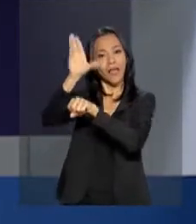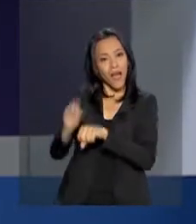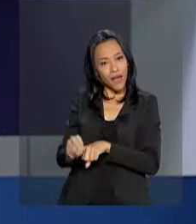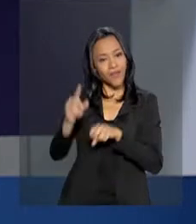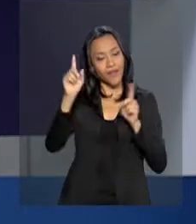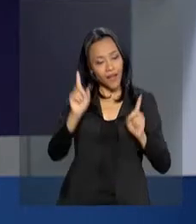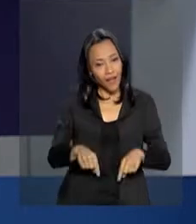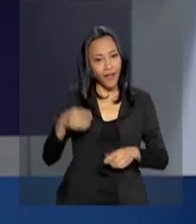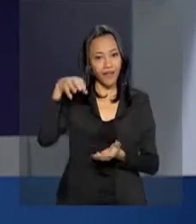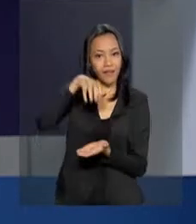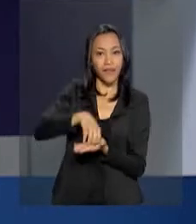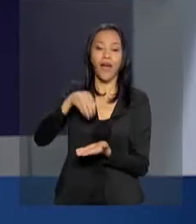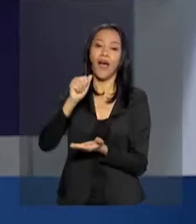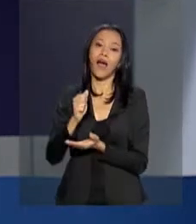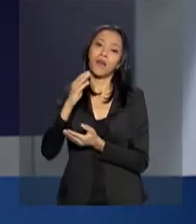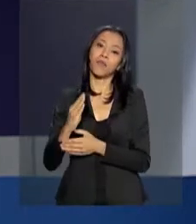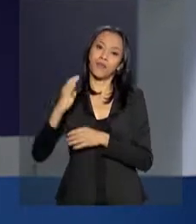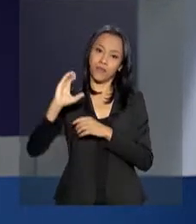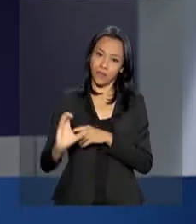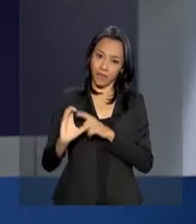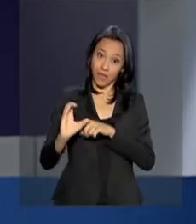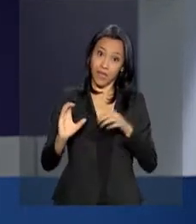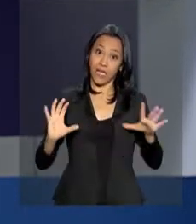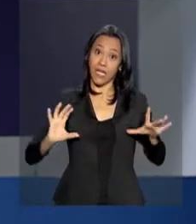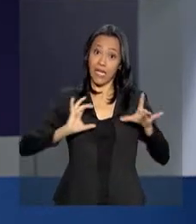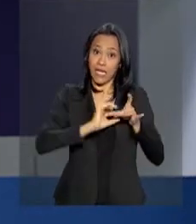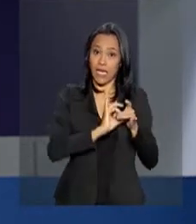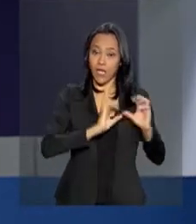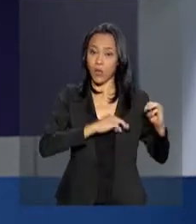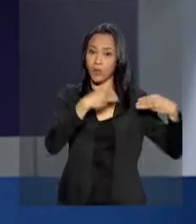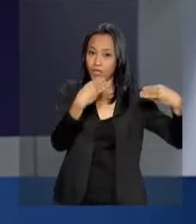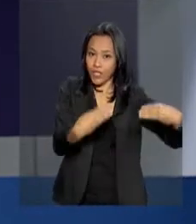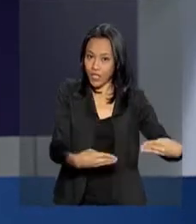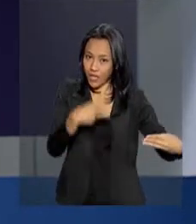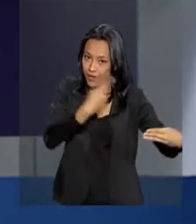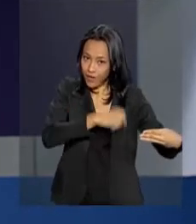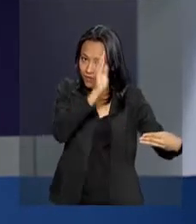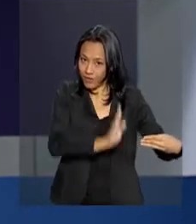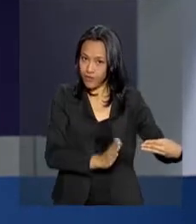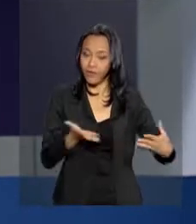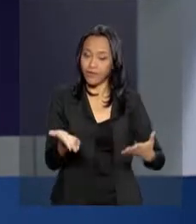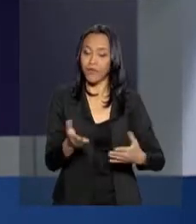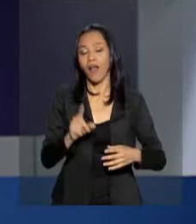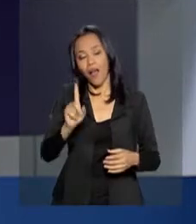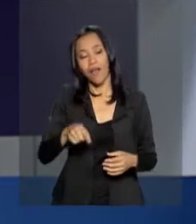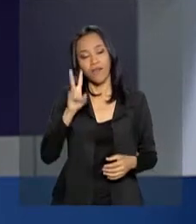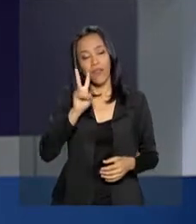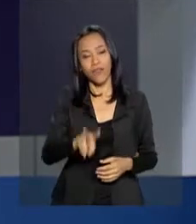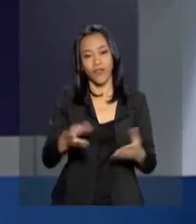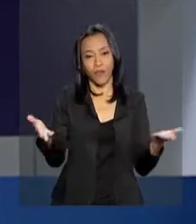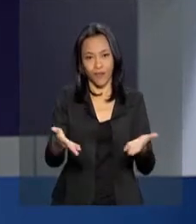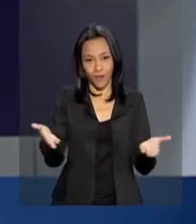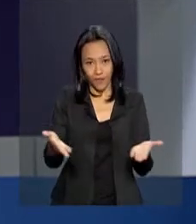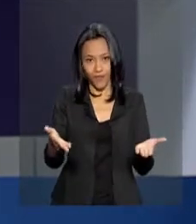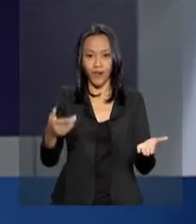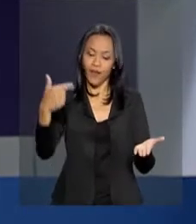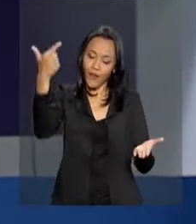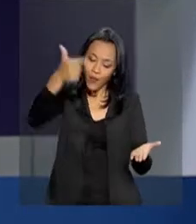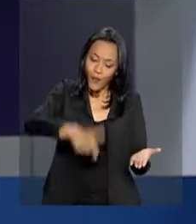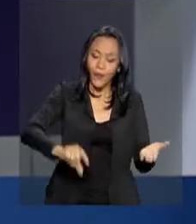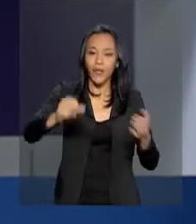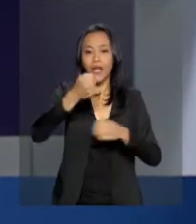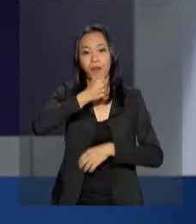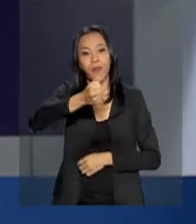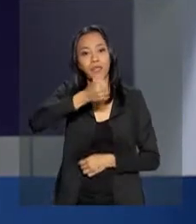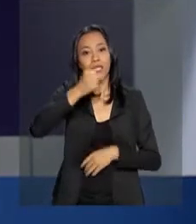iniciativa é da Agência Brasileira de Cooperação ligada ao Ministério das Relações Exteriores. É o que você vai ver hoje em mais uma